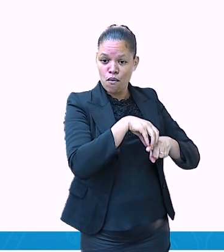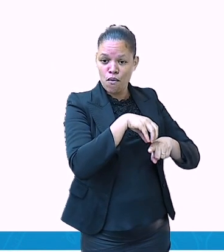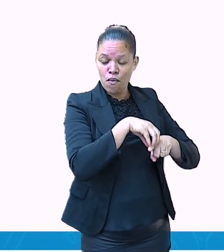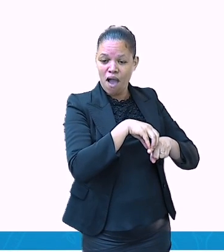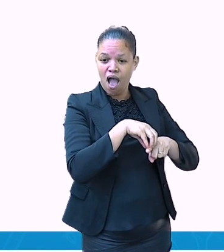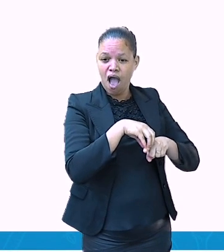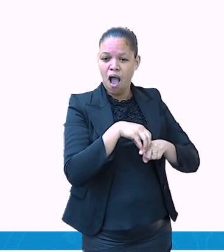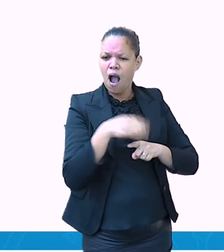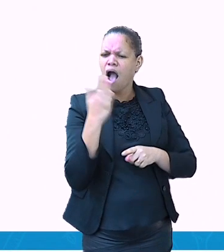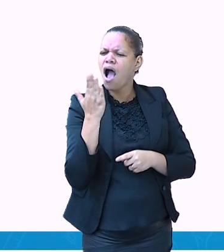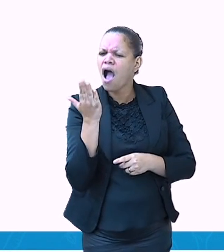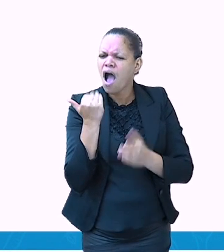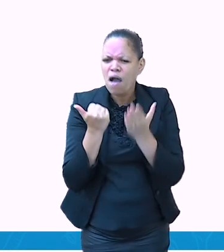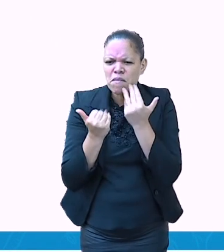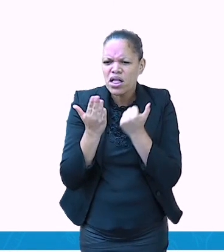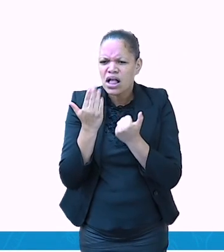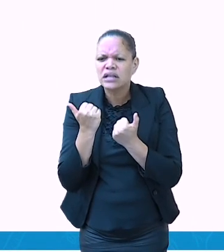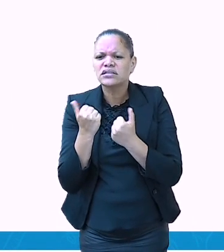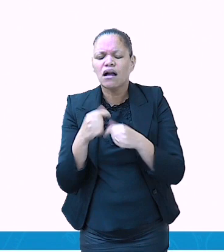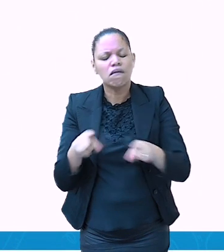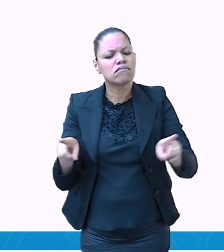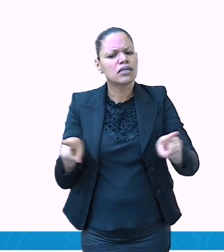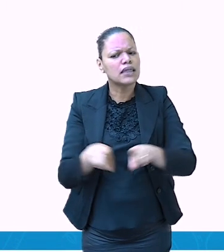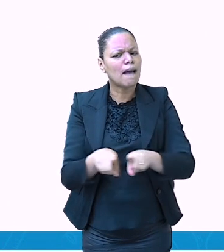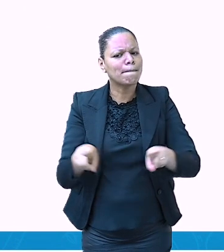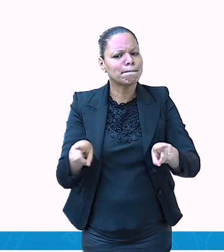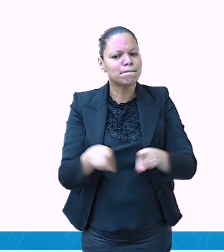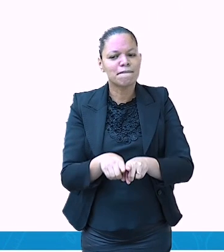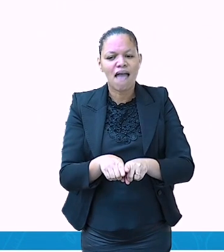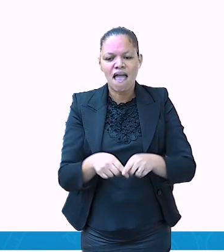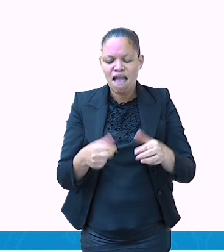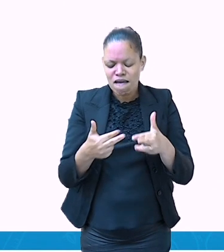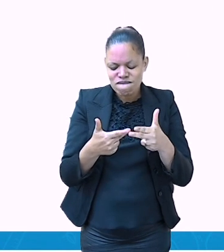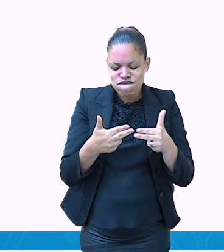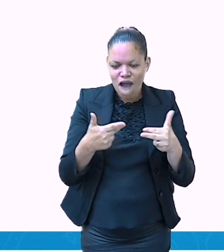uma alimentação super completa, tá?